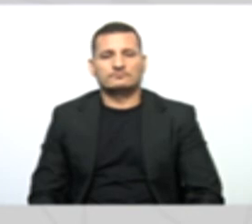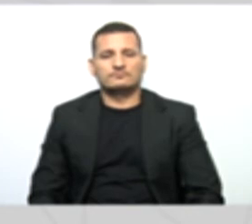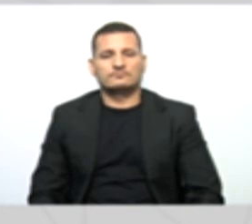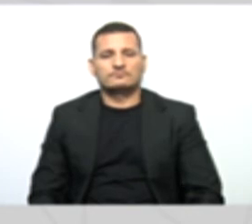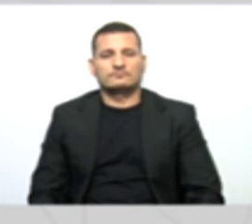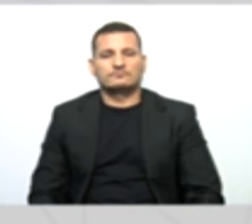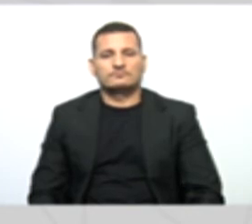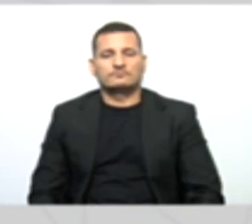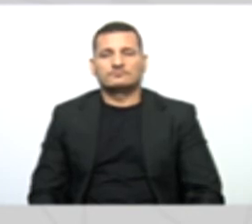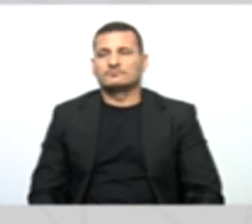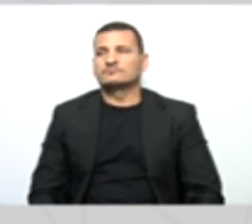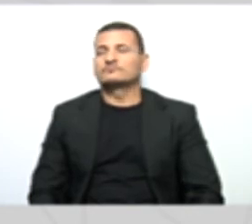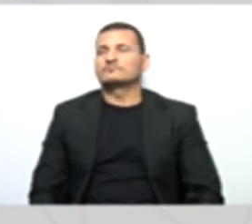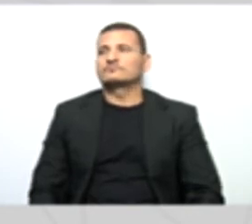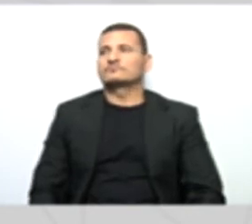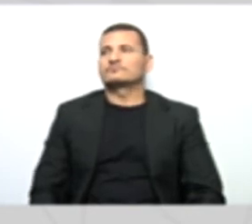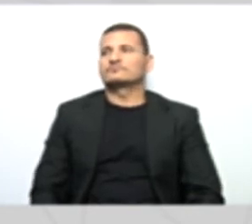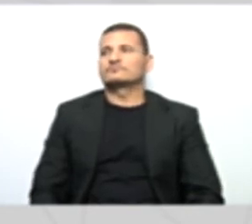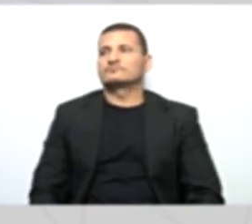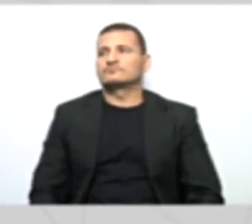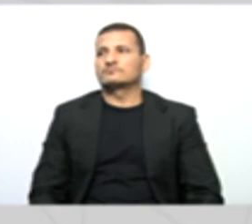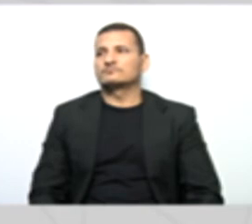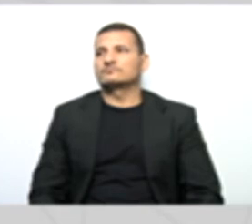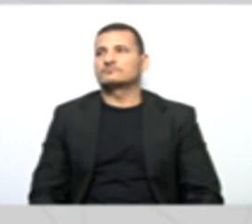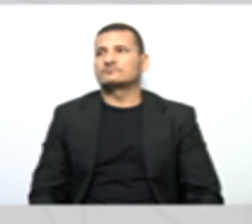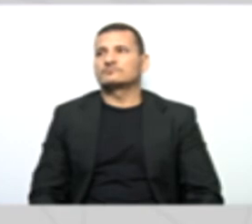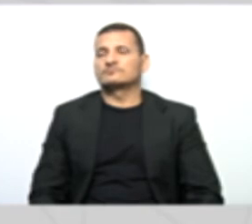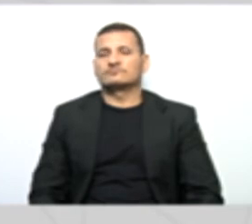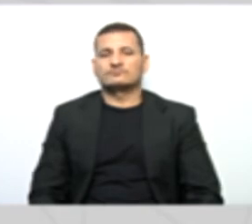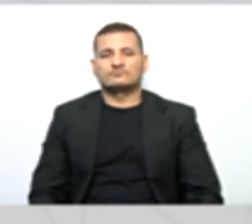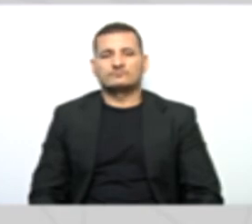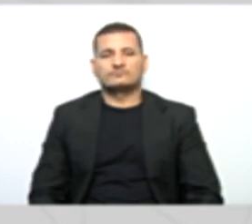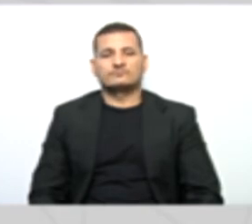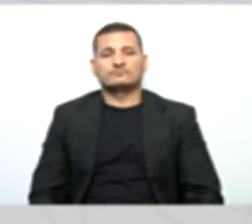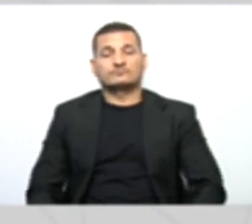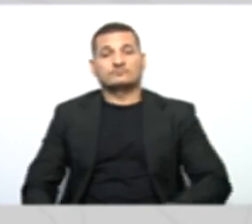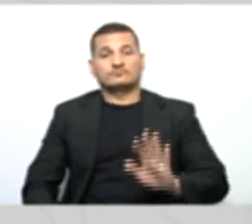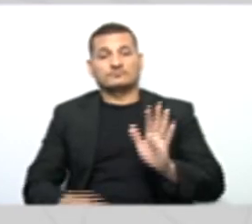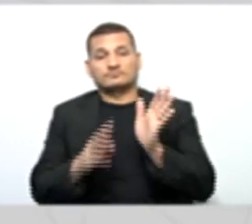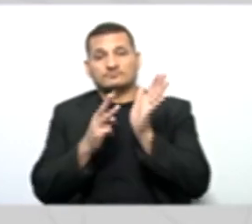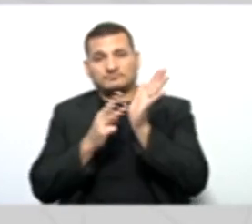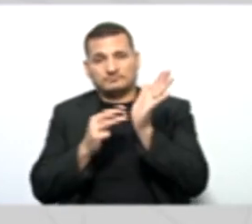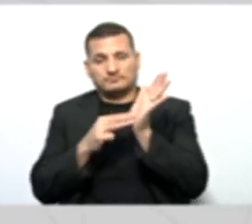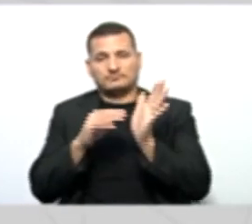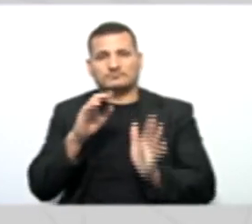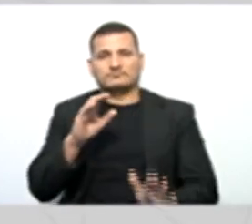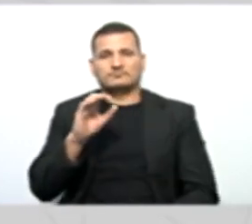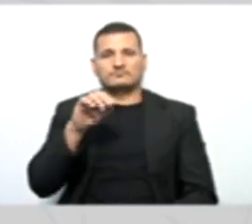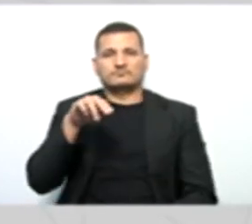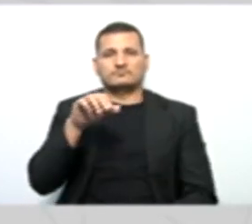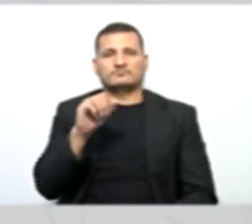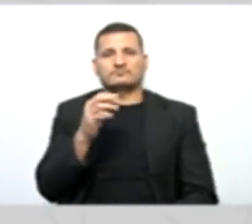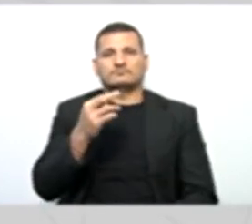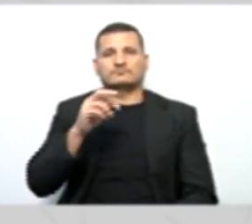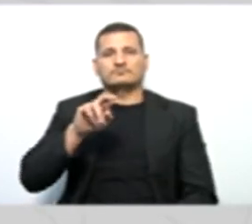cuidado. Olha aqui. Primeira coisa, método construtor é o método